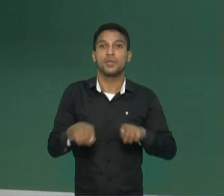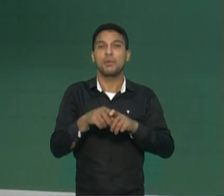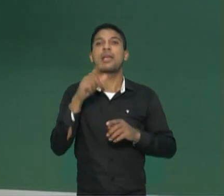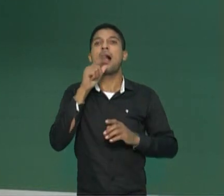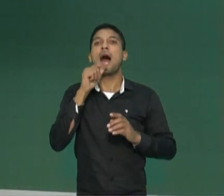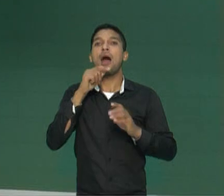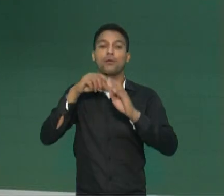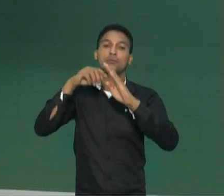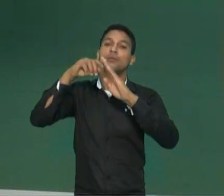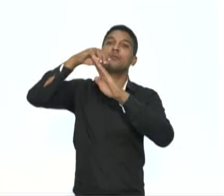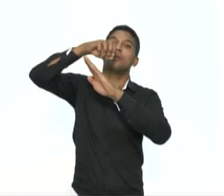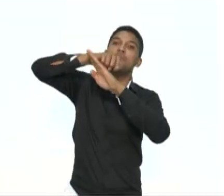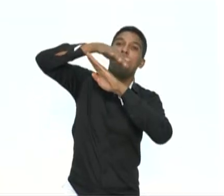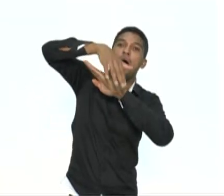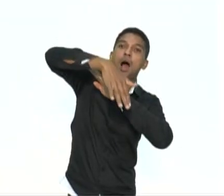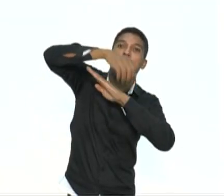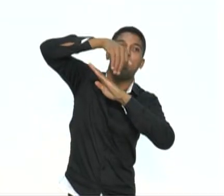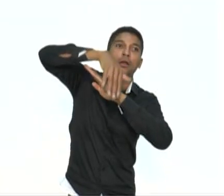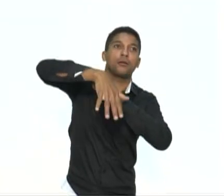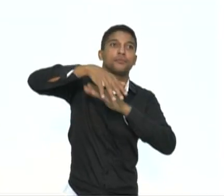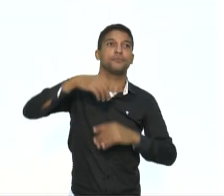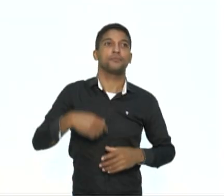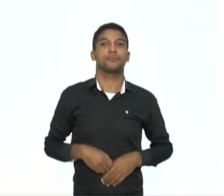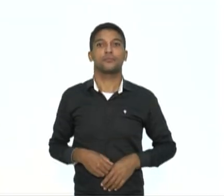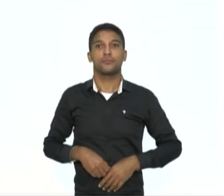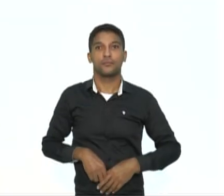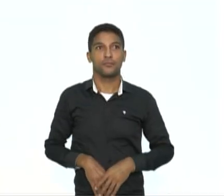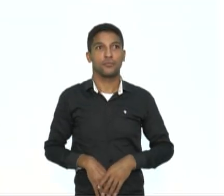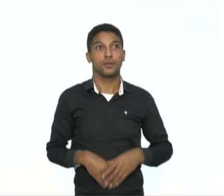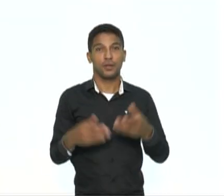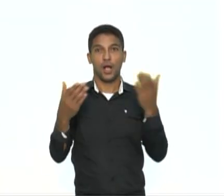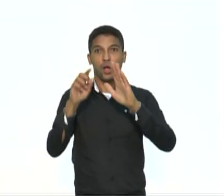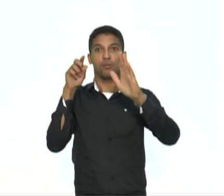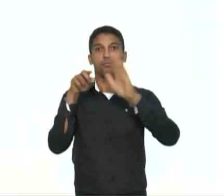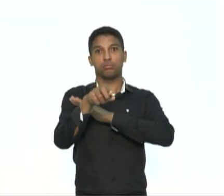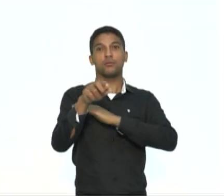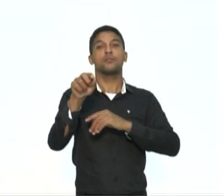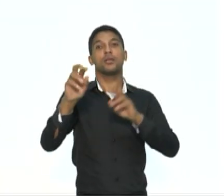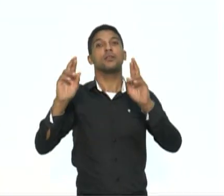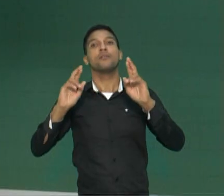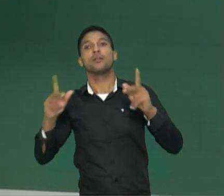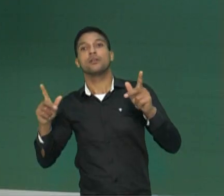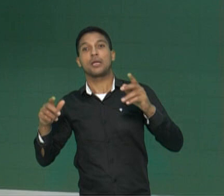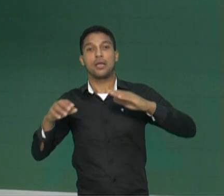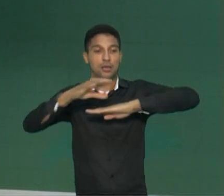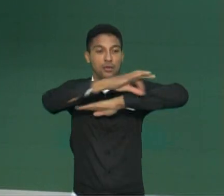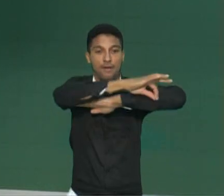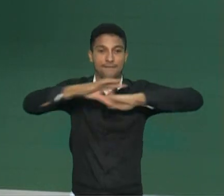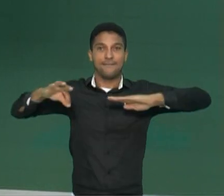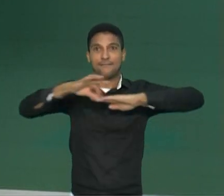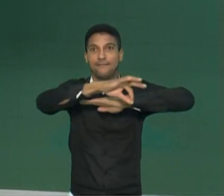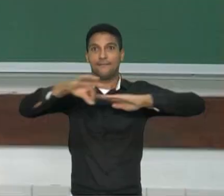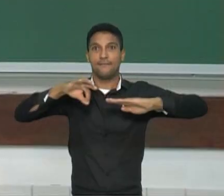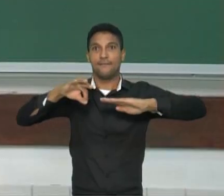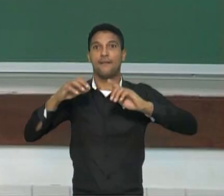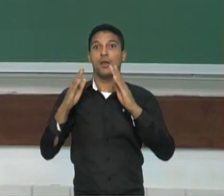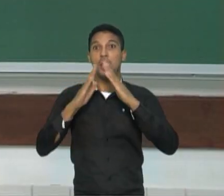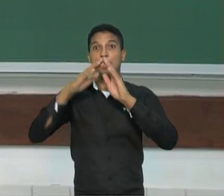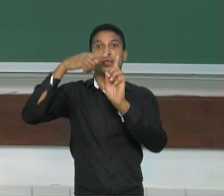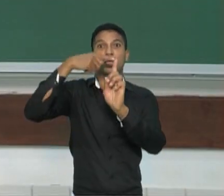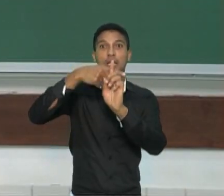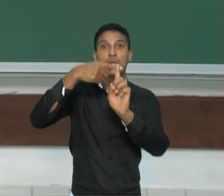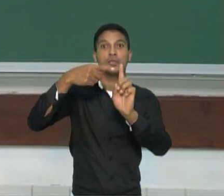gótica e as gárgulas aí para vocês verem. Então vamos lá. Diferencia a arquitetura gótica da românica. Tem muita coisa. Fácil. Essa